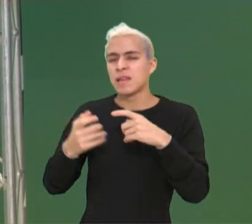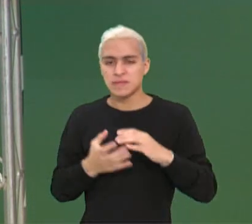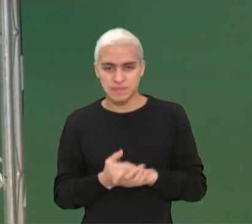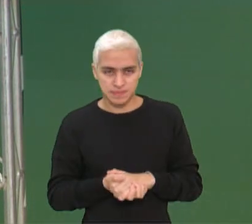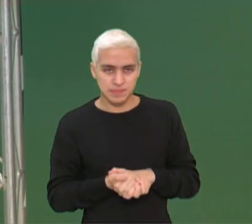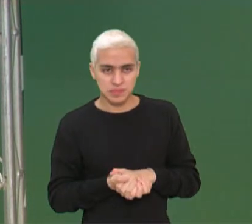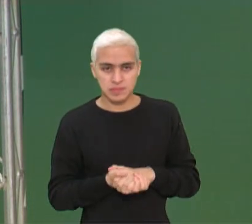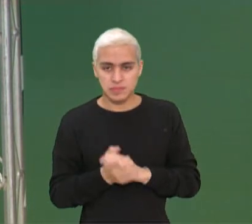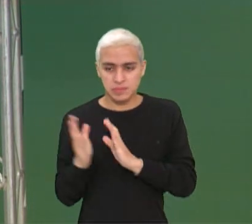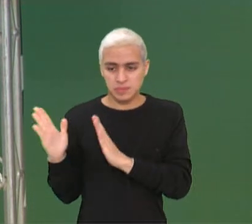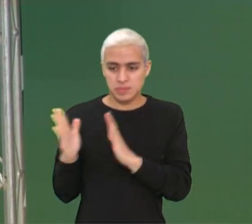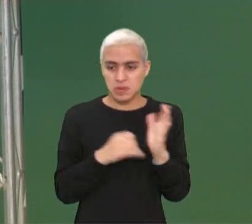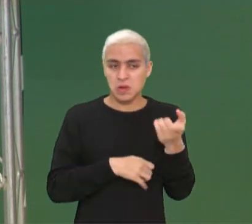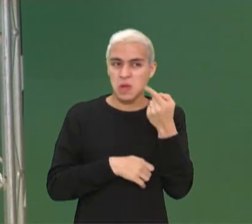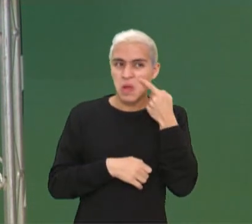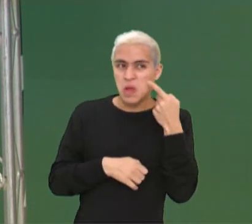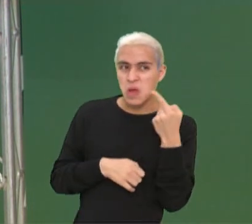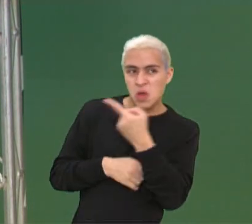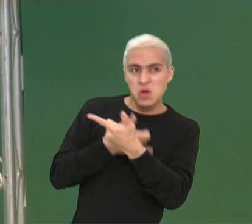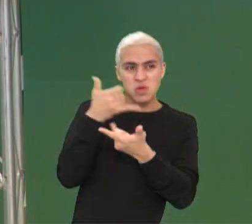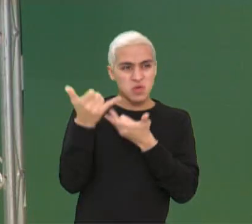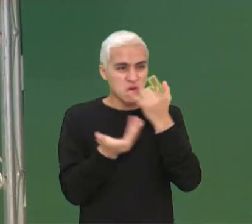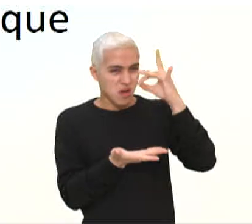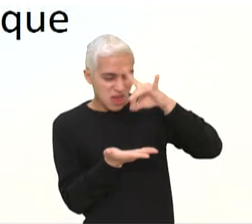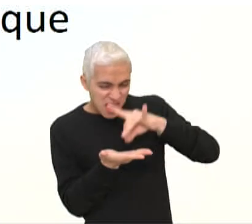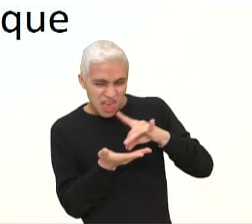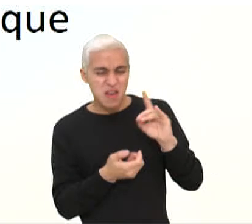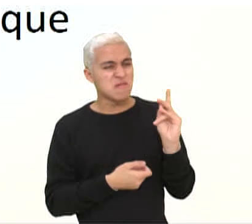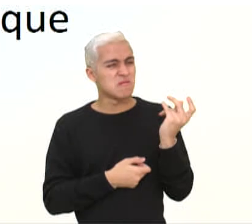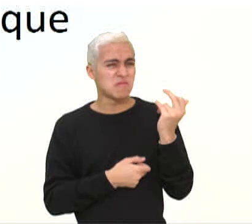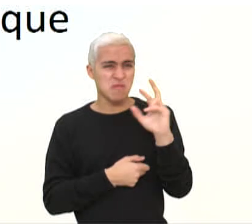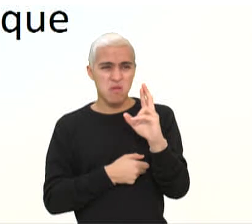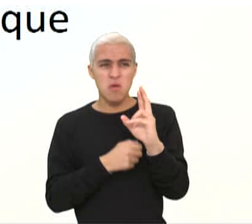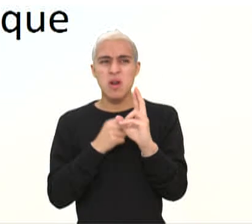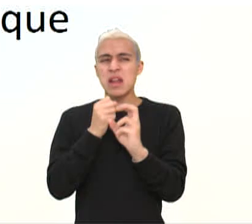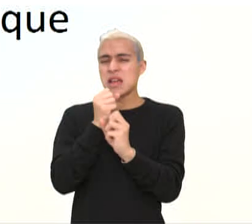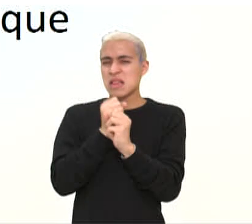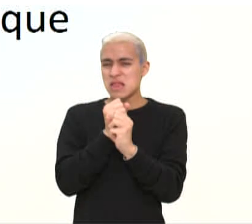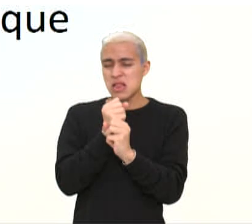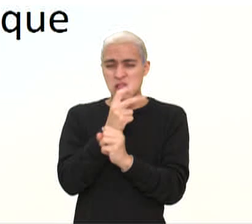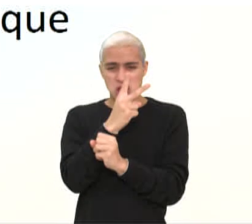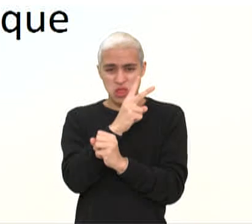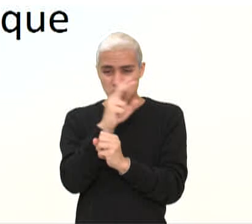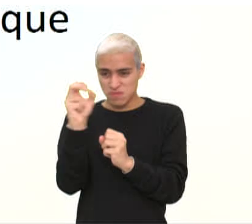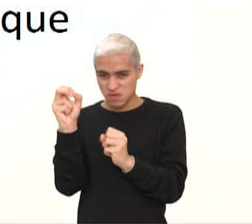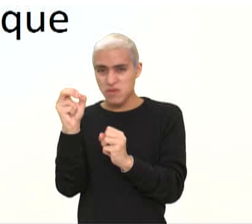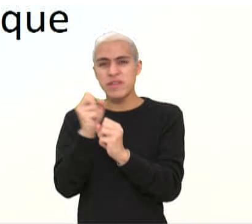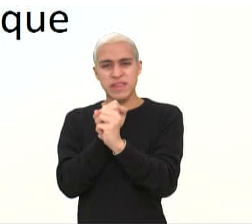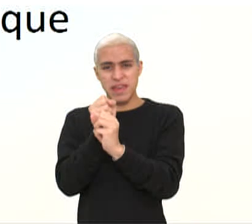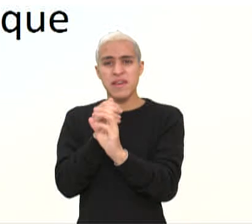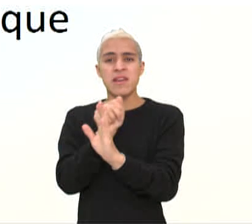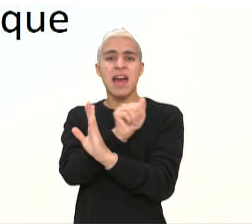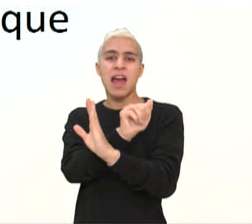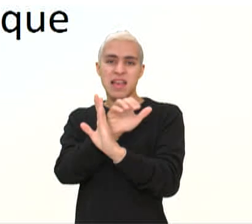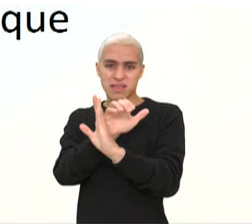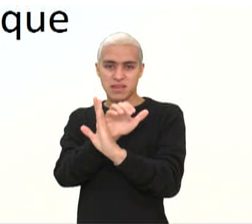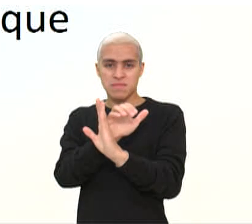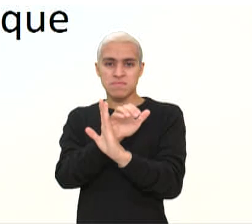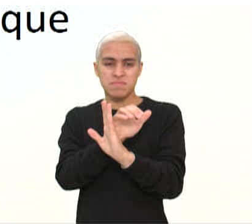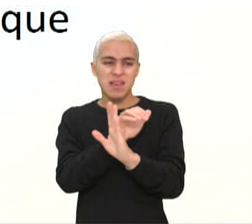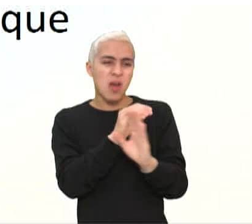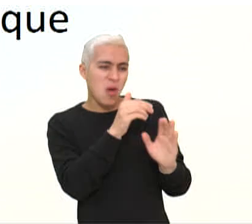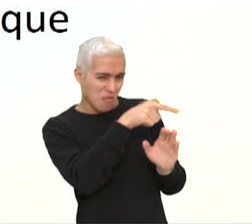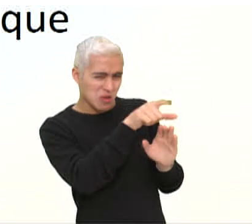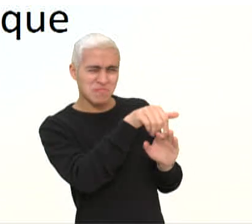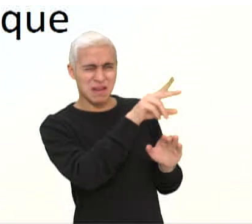real de Ur, também antigo, 2500 antes de Cristo, então ele é um pouquinho mais jovem do que o outro jogo que a gente viu,